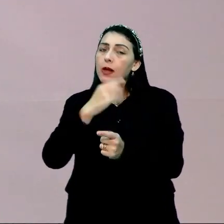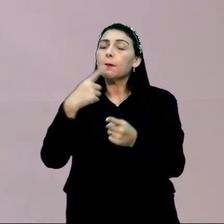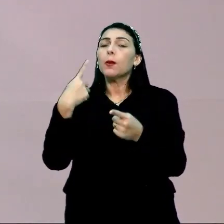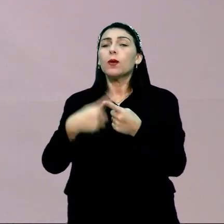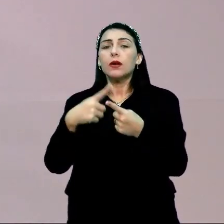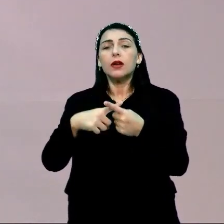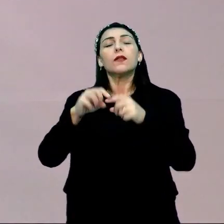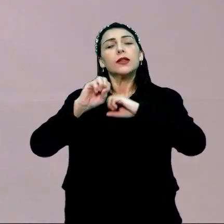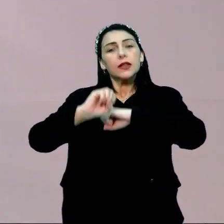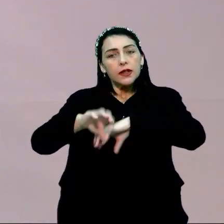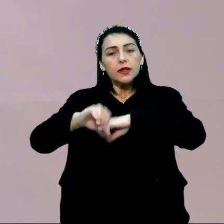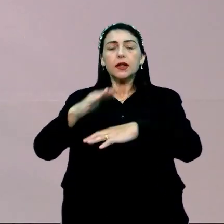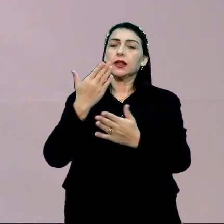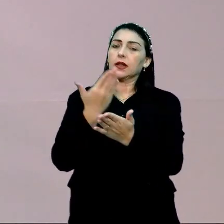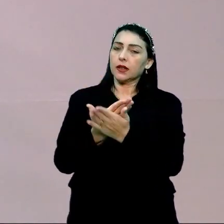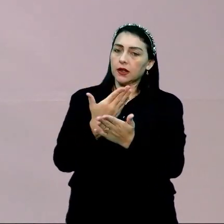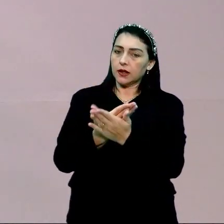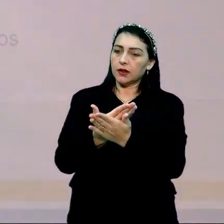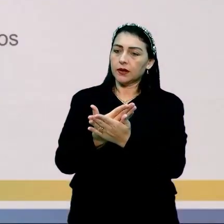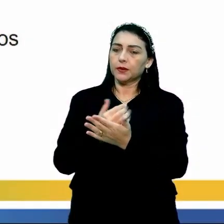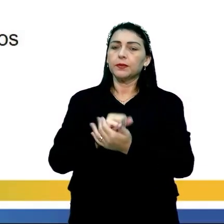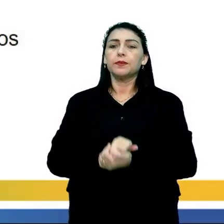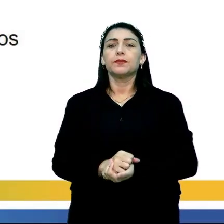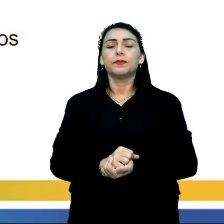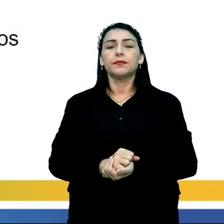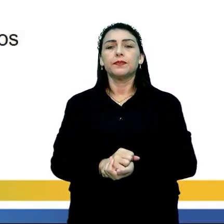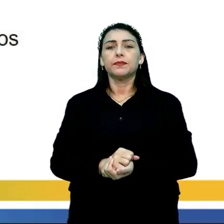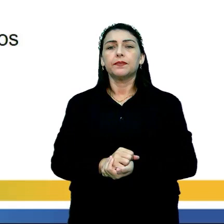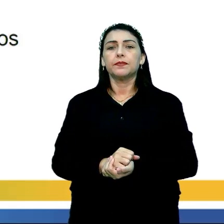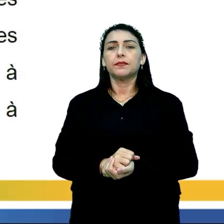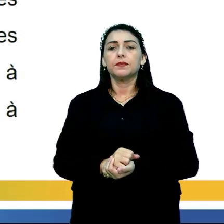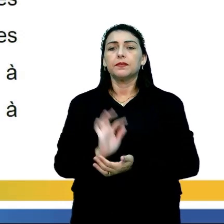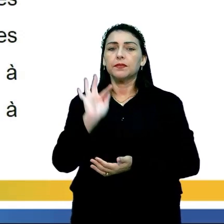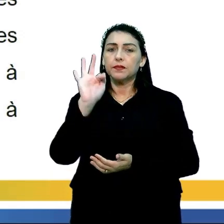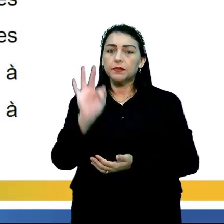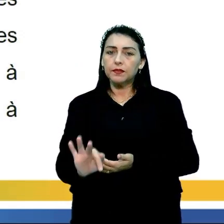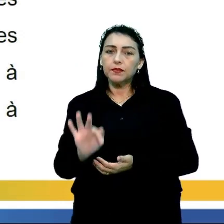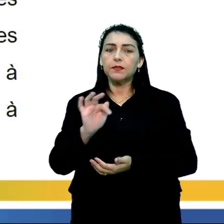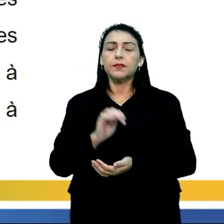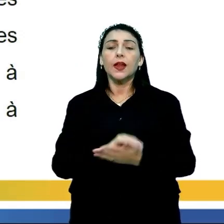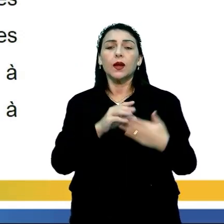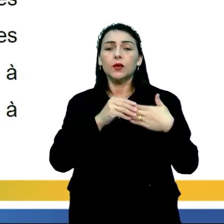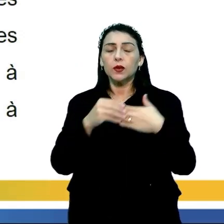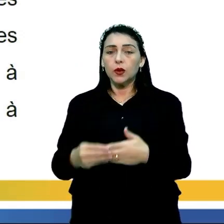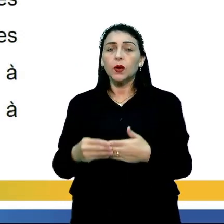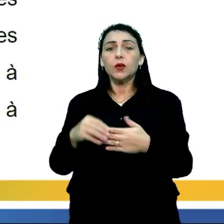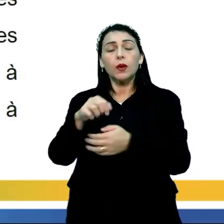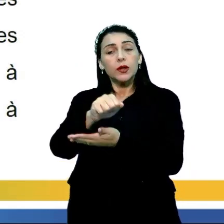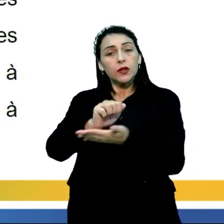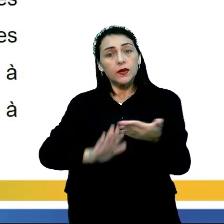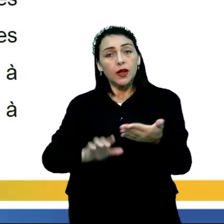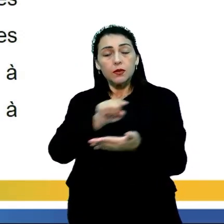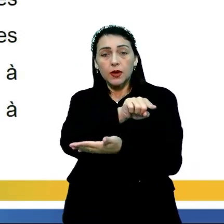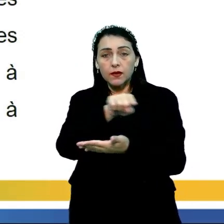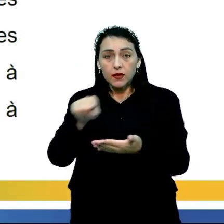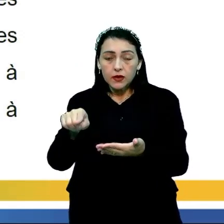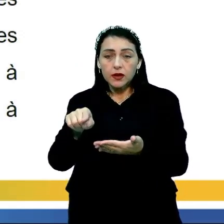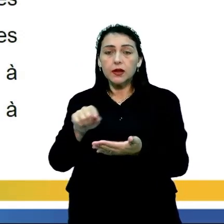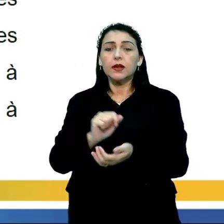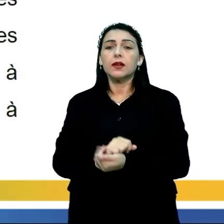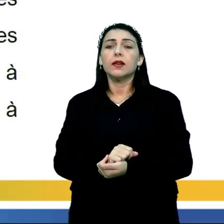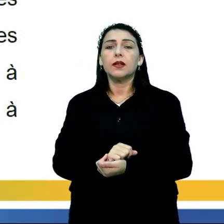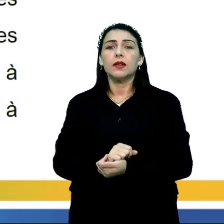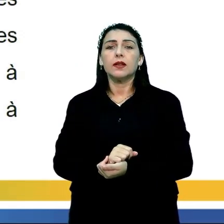tudo isso vai ser trabalhado nas aulas. E aí, por último, eu trouxe uma atividade para vocês,